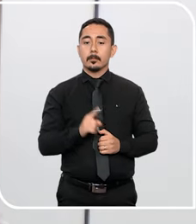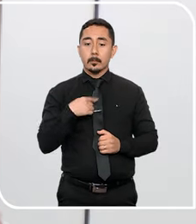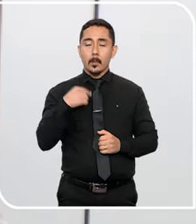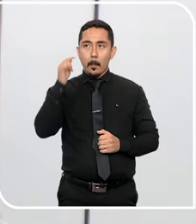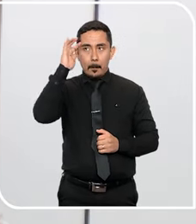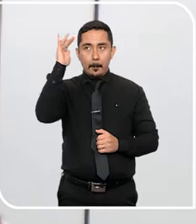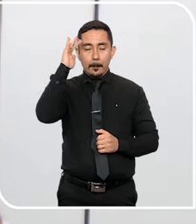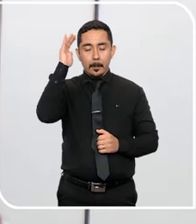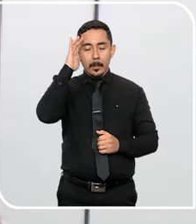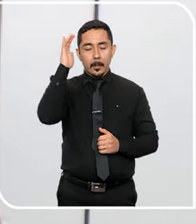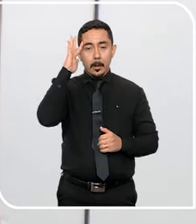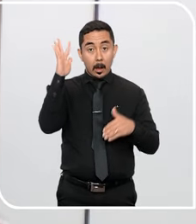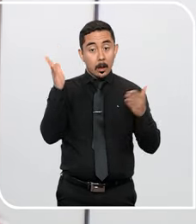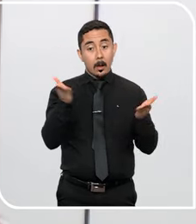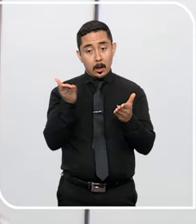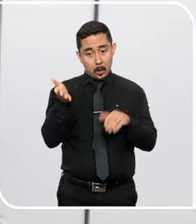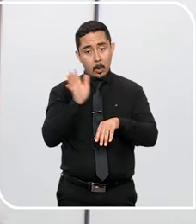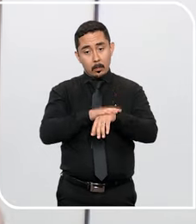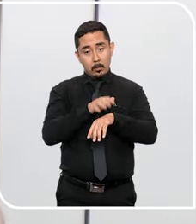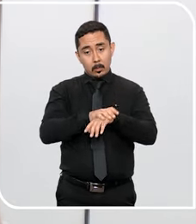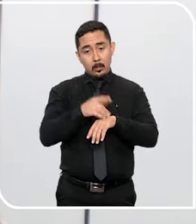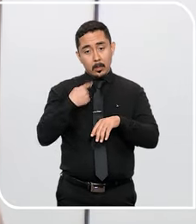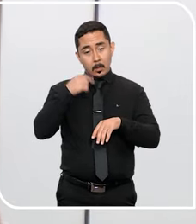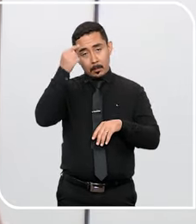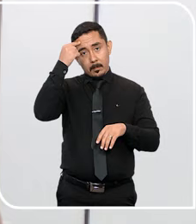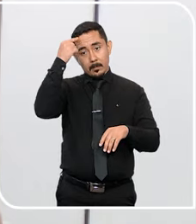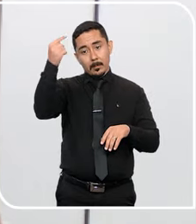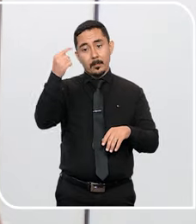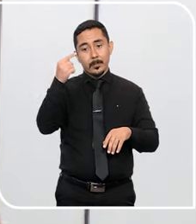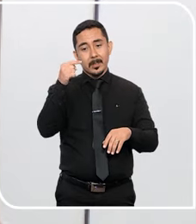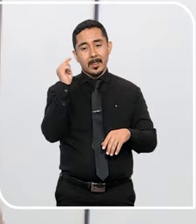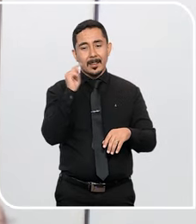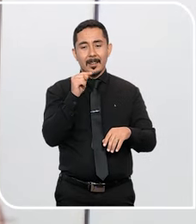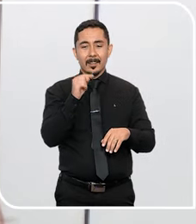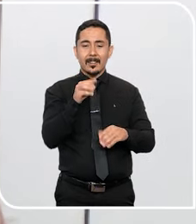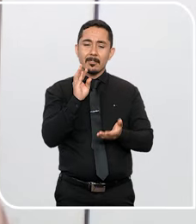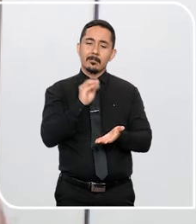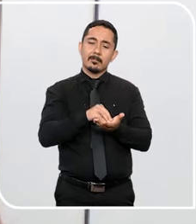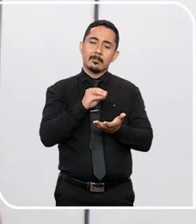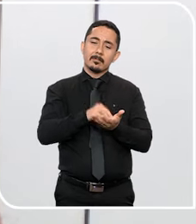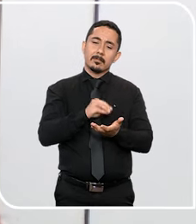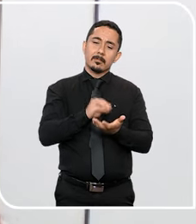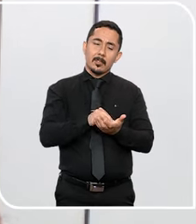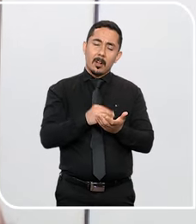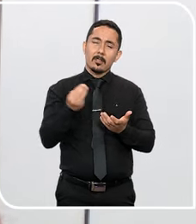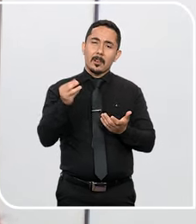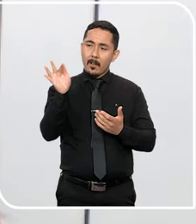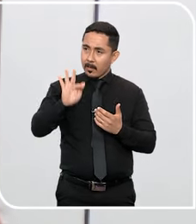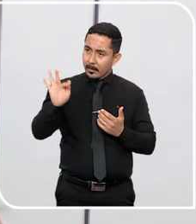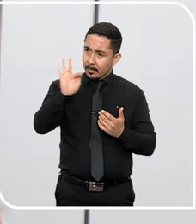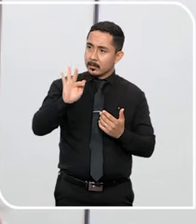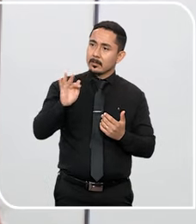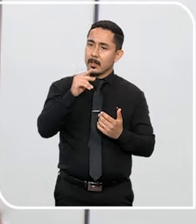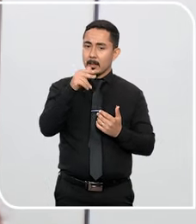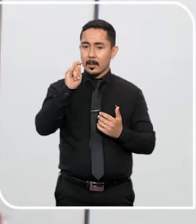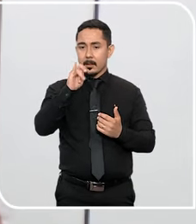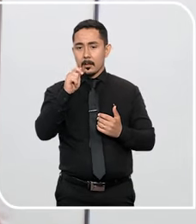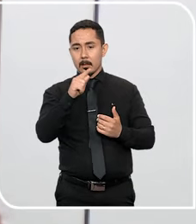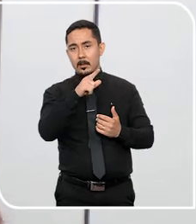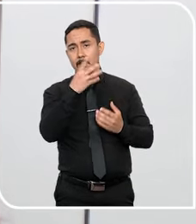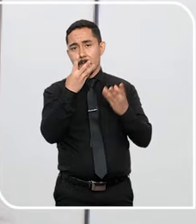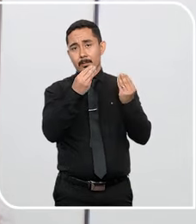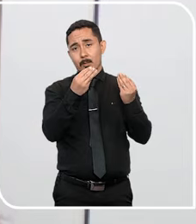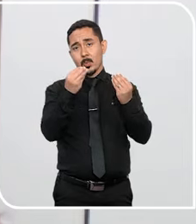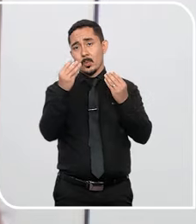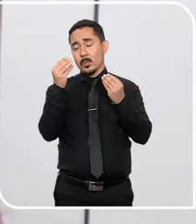e eu fiquei pensando aqui agora nesse momento que me veio o quanto que faltou durante a faculdade